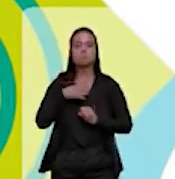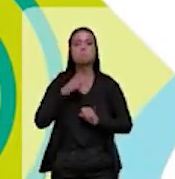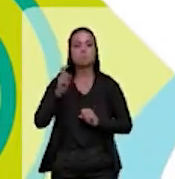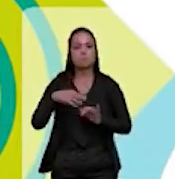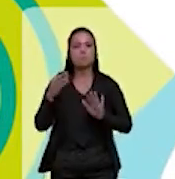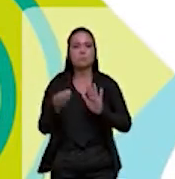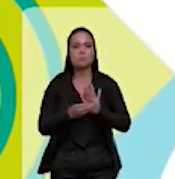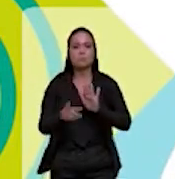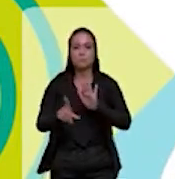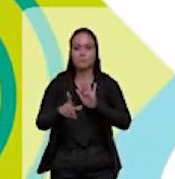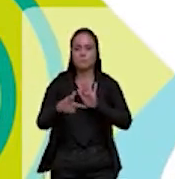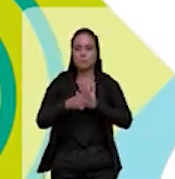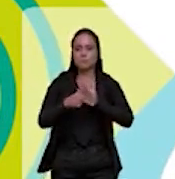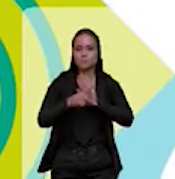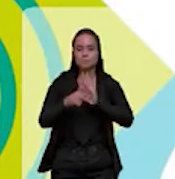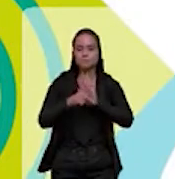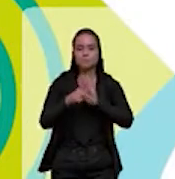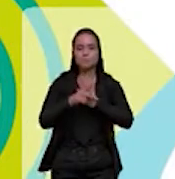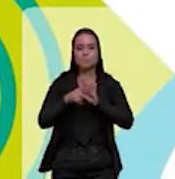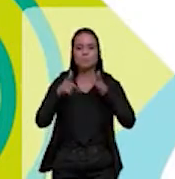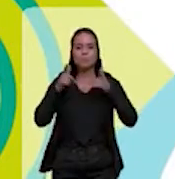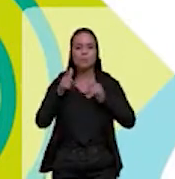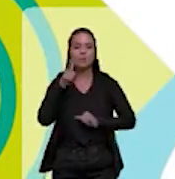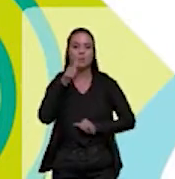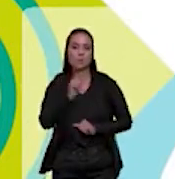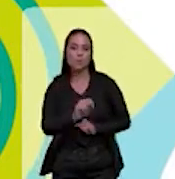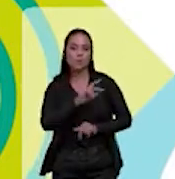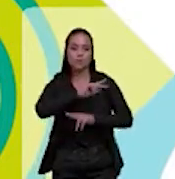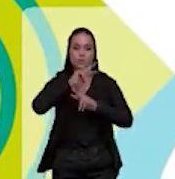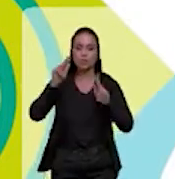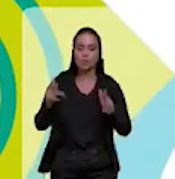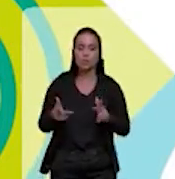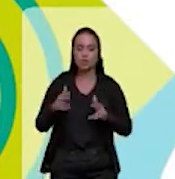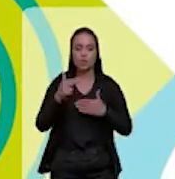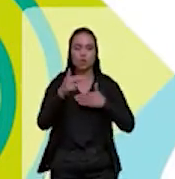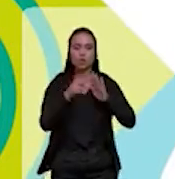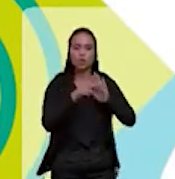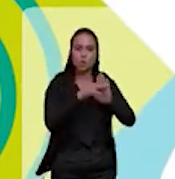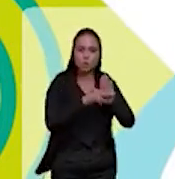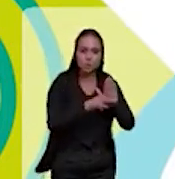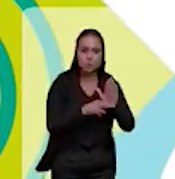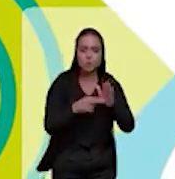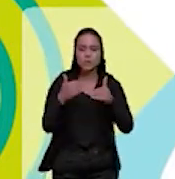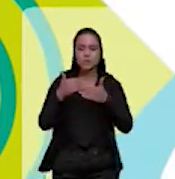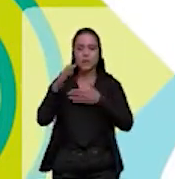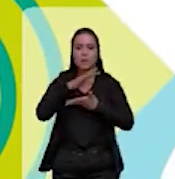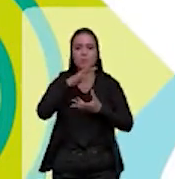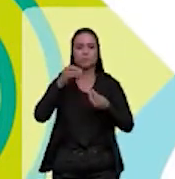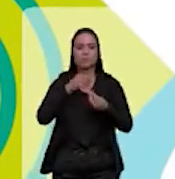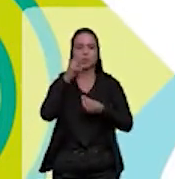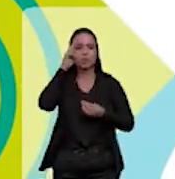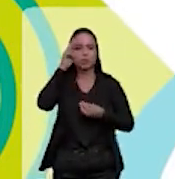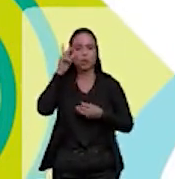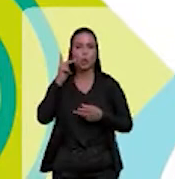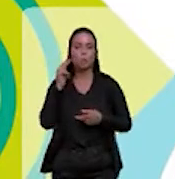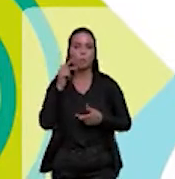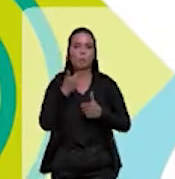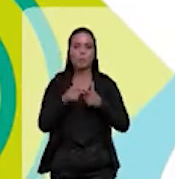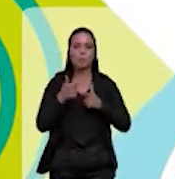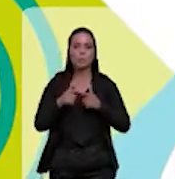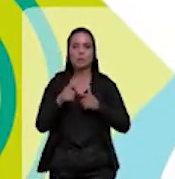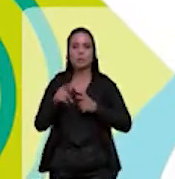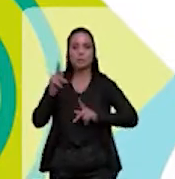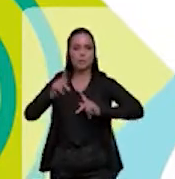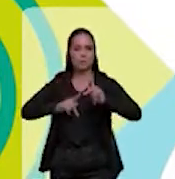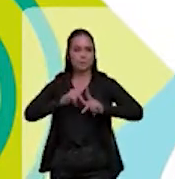composta pelas próprias línguas e suas inúmeras variedades Normas em escala mundial e pela história como um partilhada